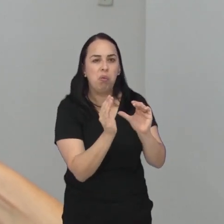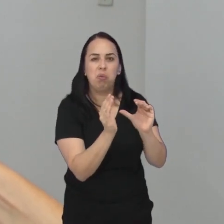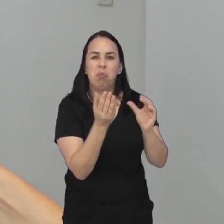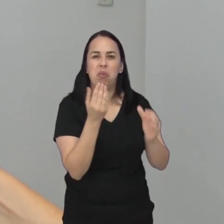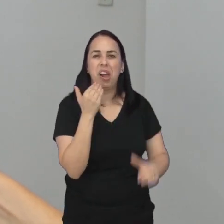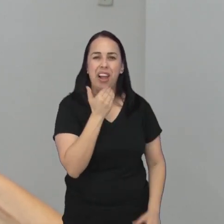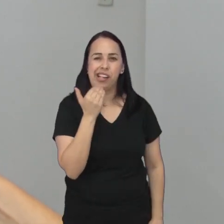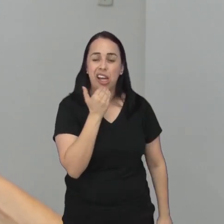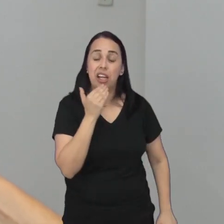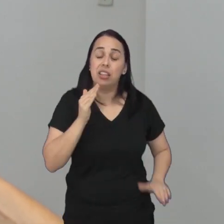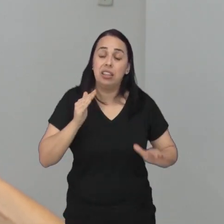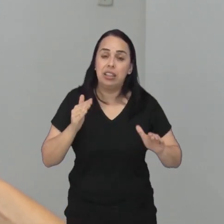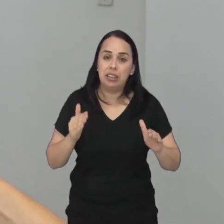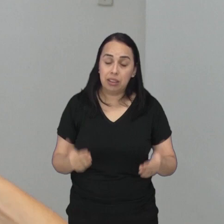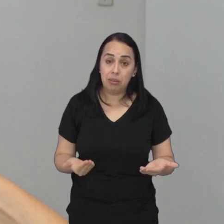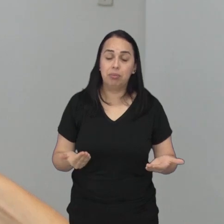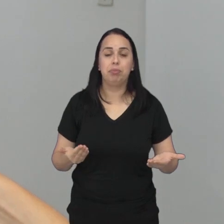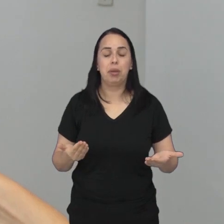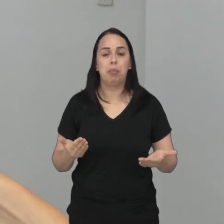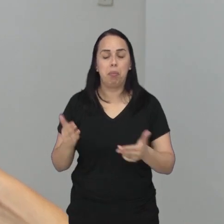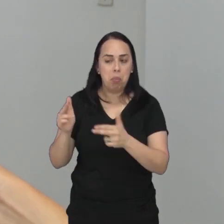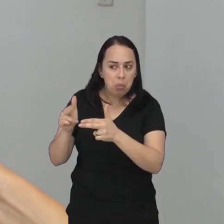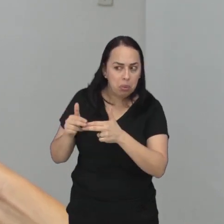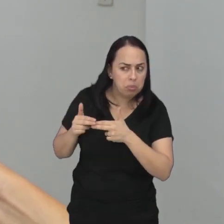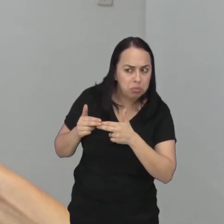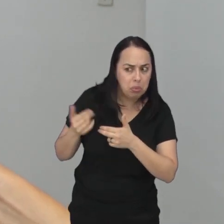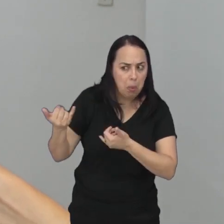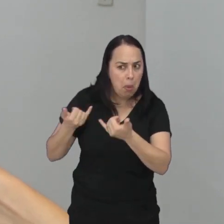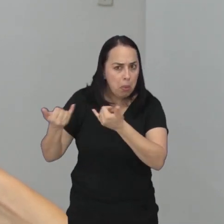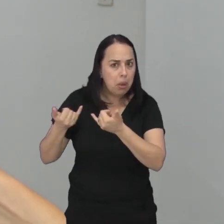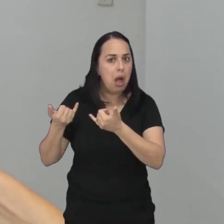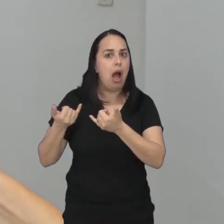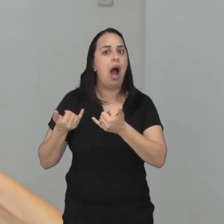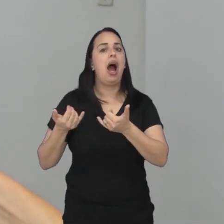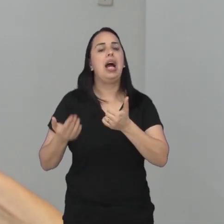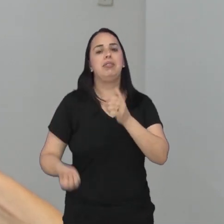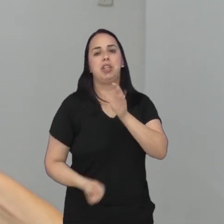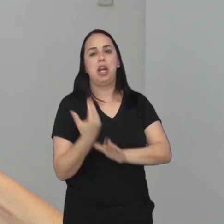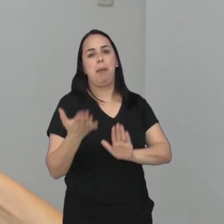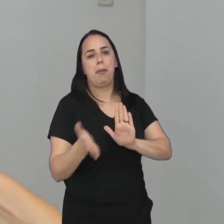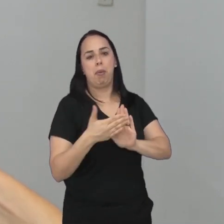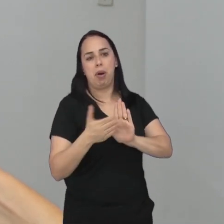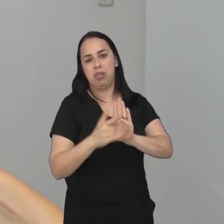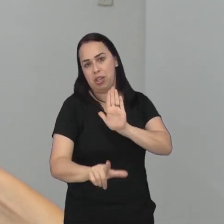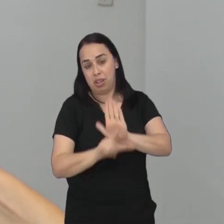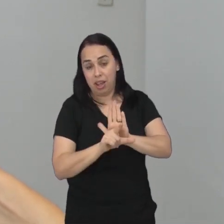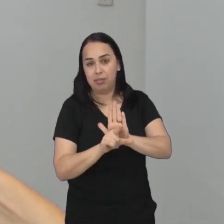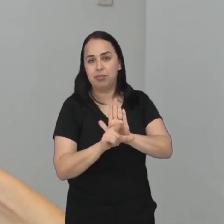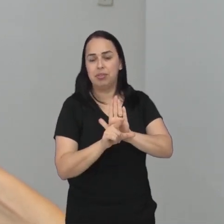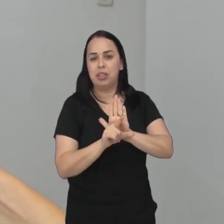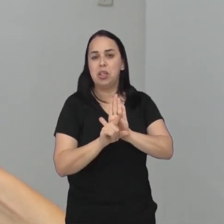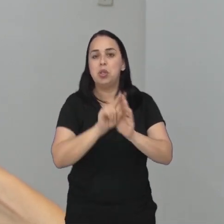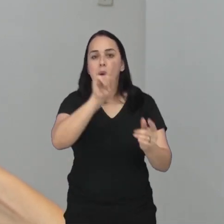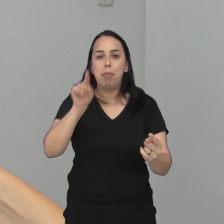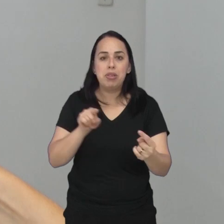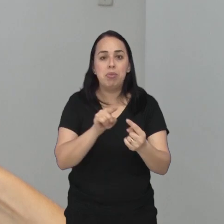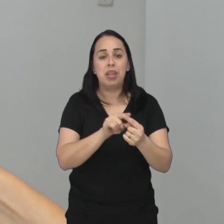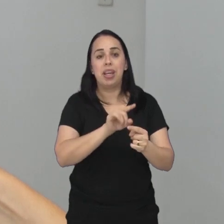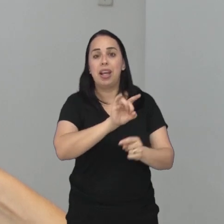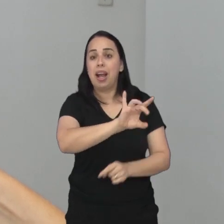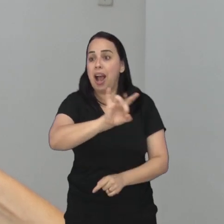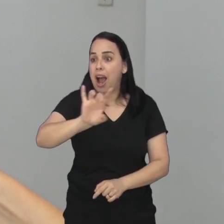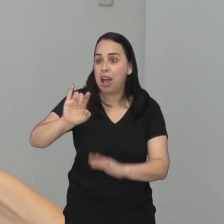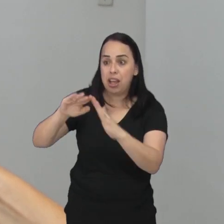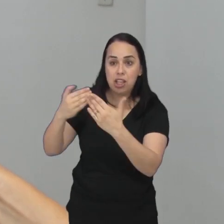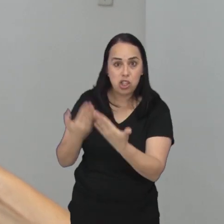de cantar o hino nacional. Então, em cima disso, foi feita essa proposta de lei e a ideia agora é que